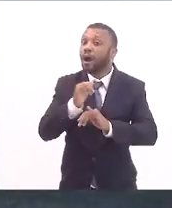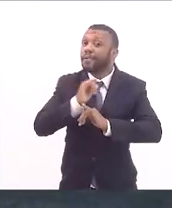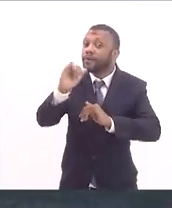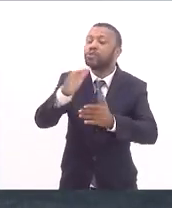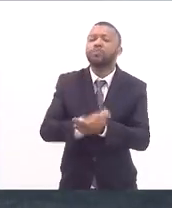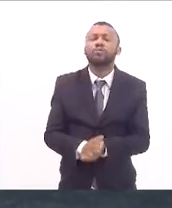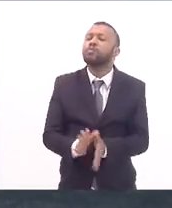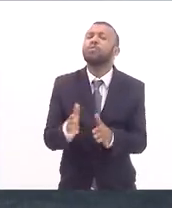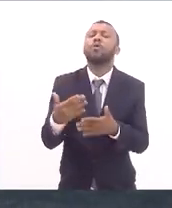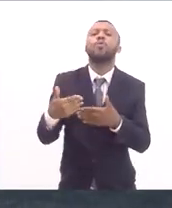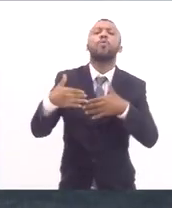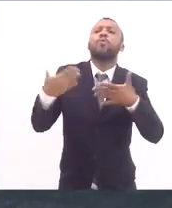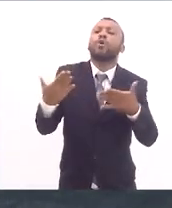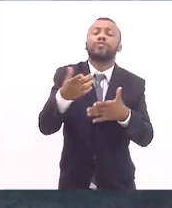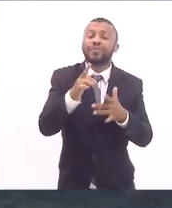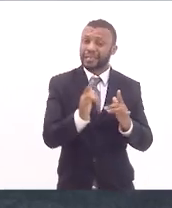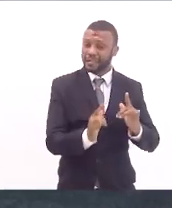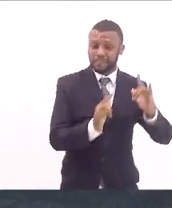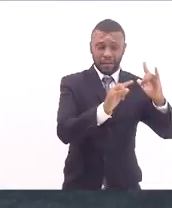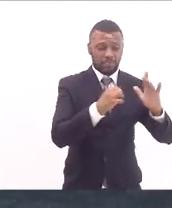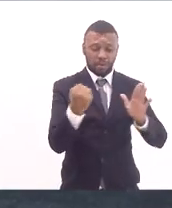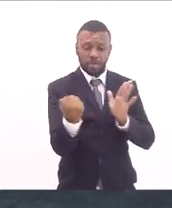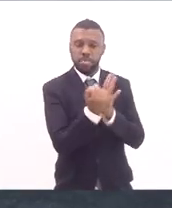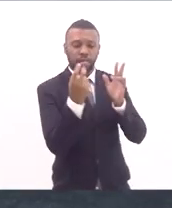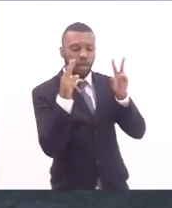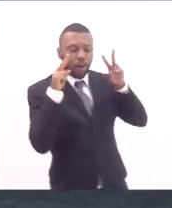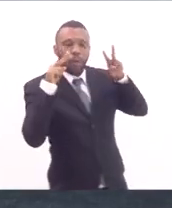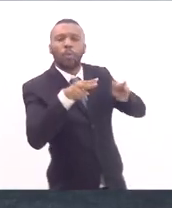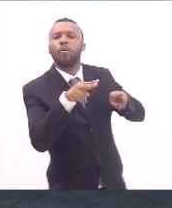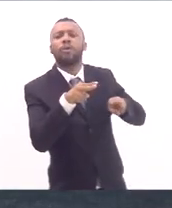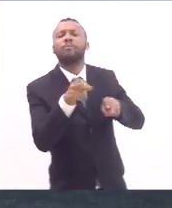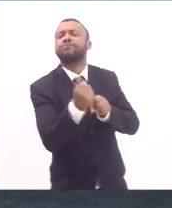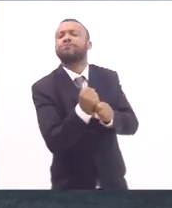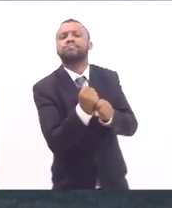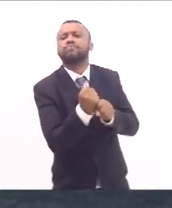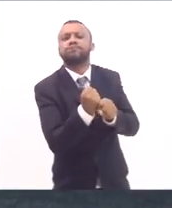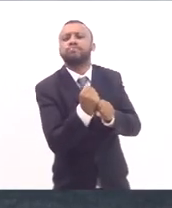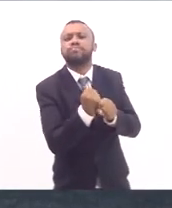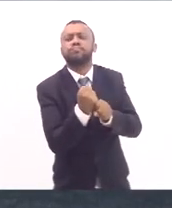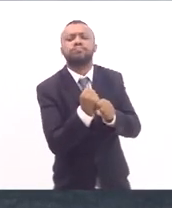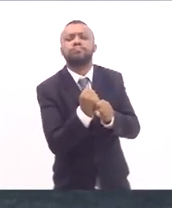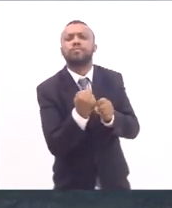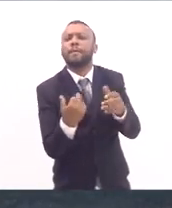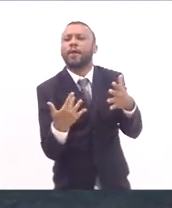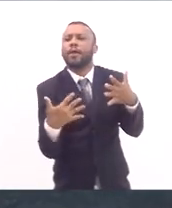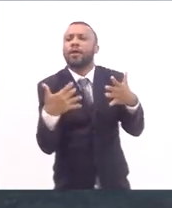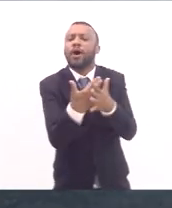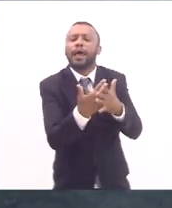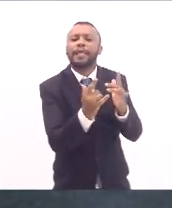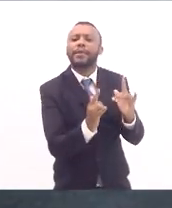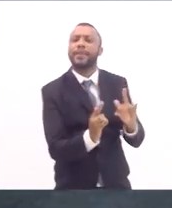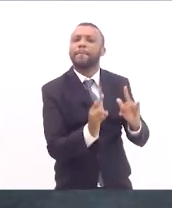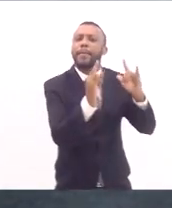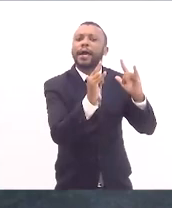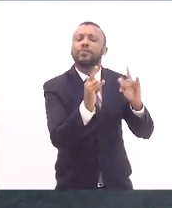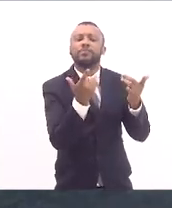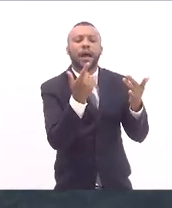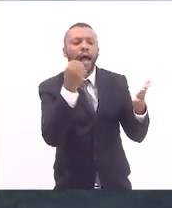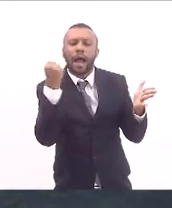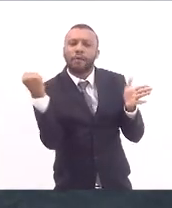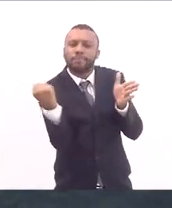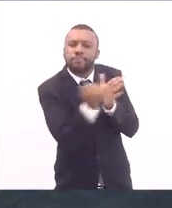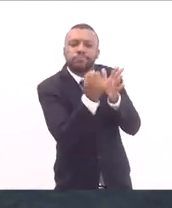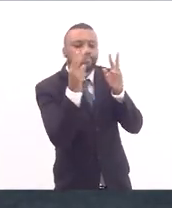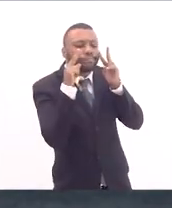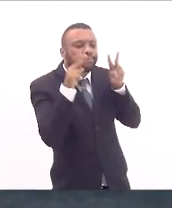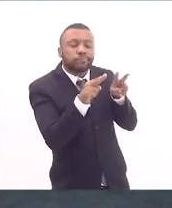ouvi o tombamento desse prédio Quantos anos esse prédio está tombado porque a